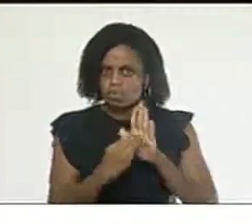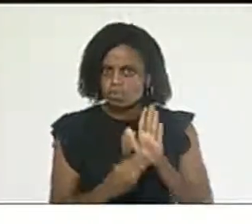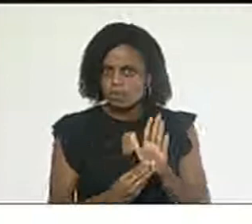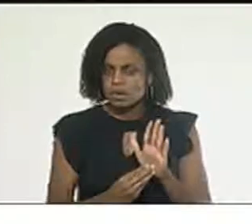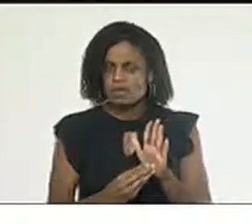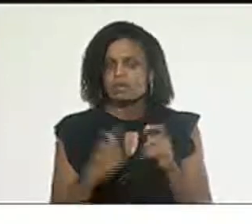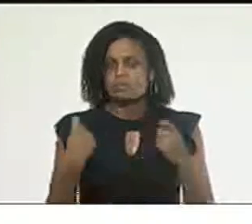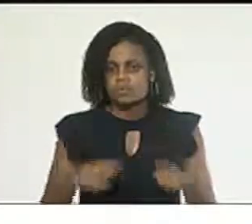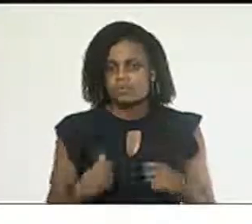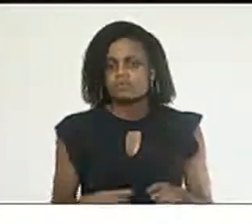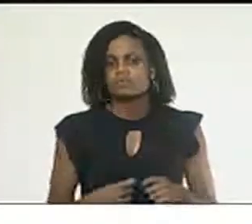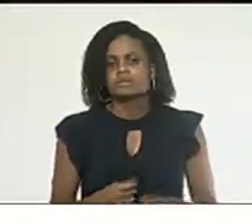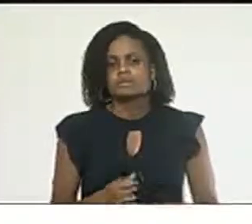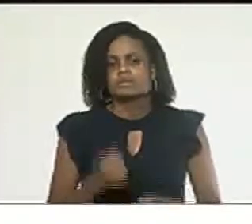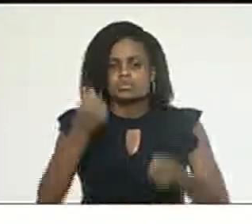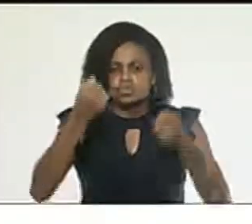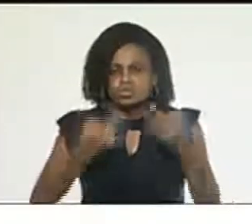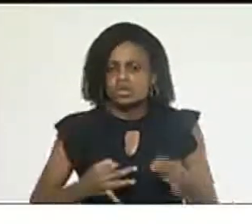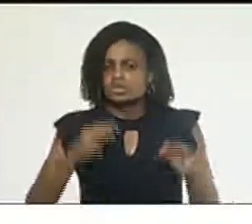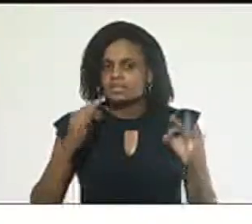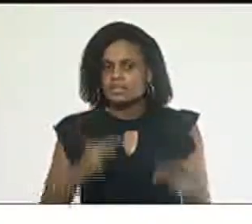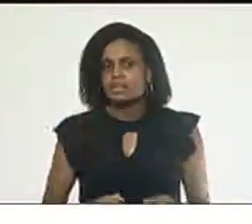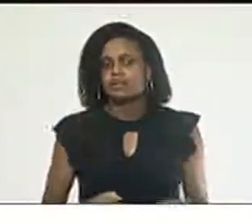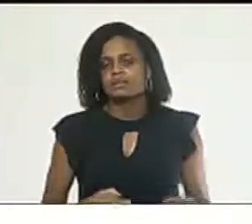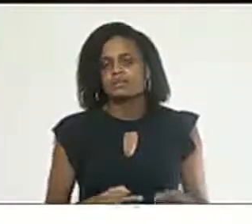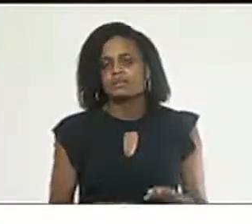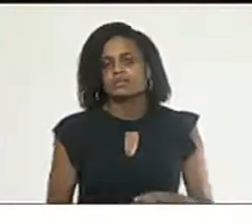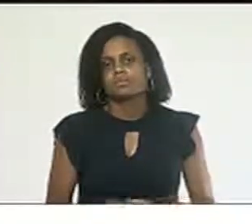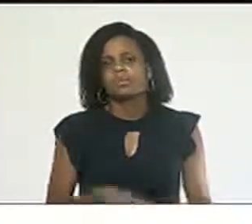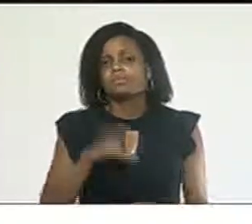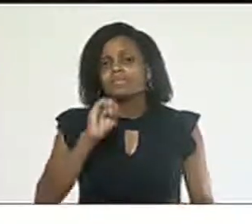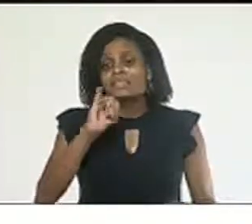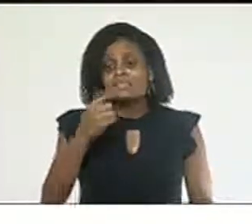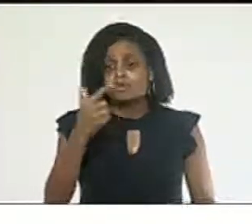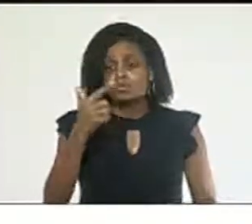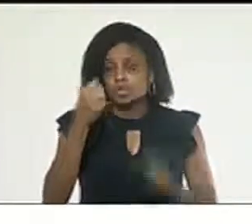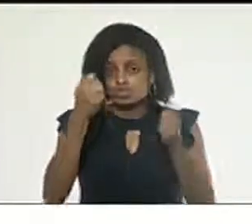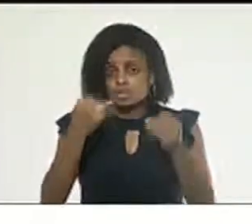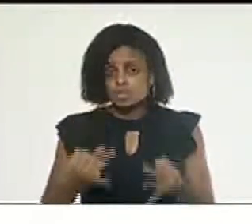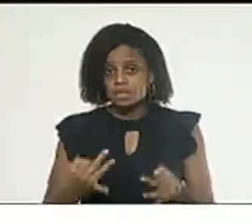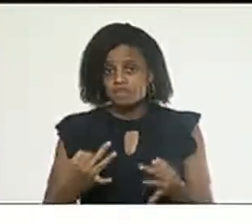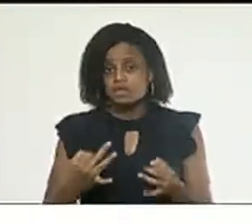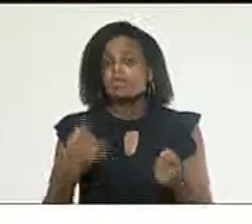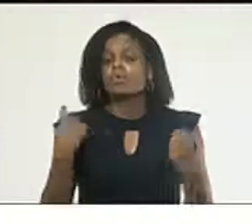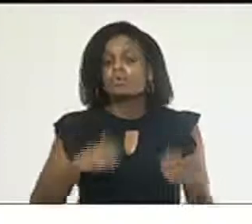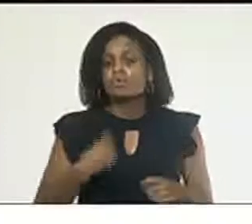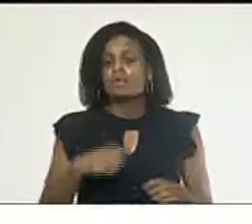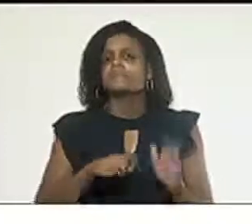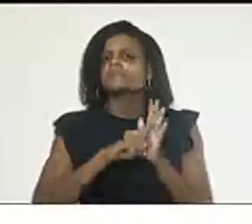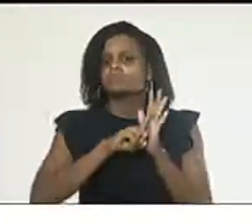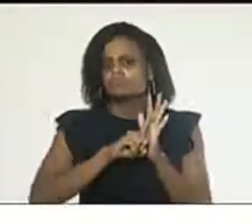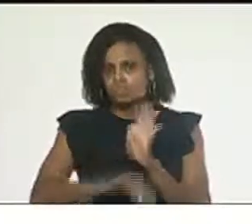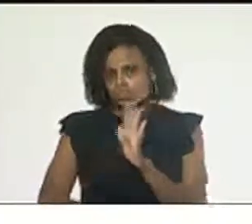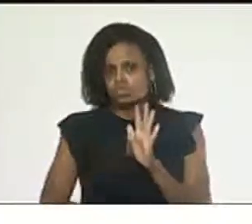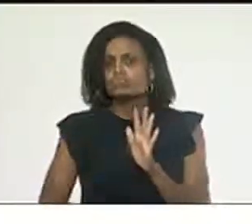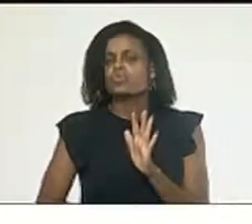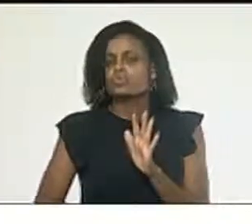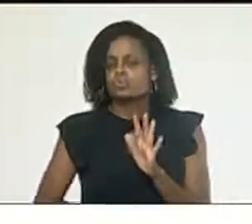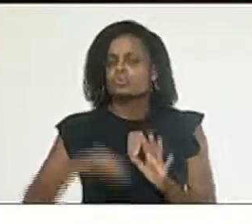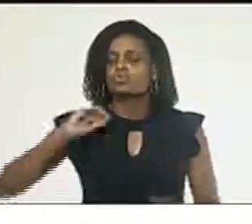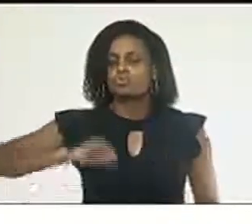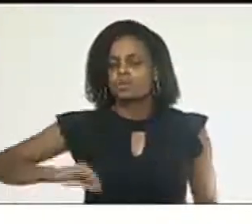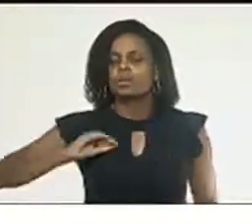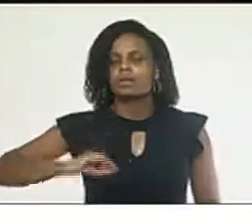exatamente na justificativa que é apresentada, e se não houver justificativa, tem que haver o desconto no final do